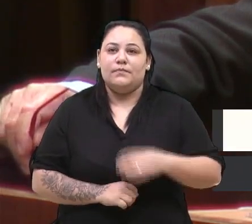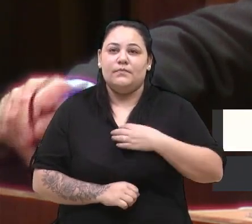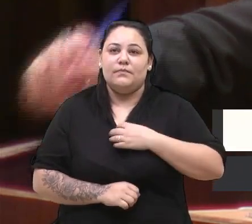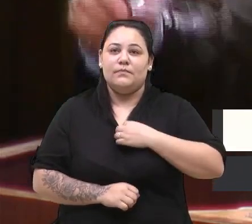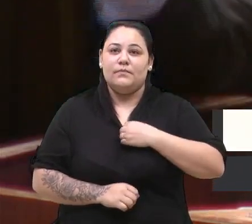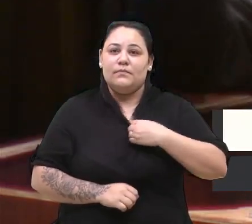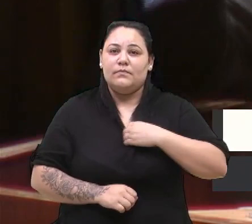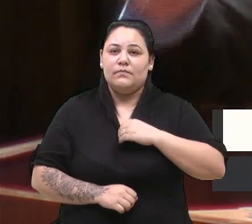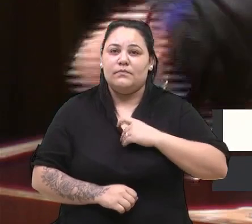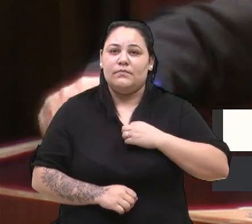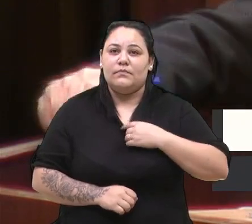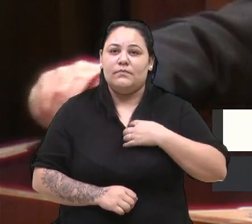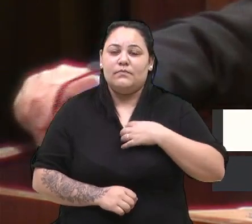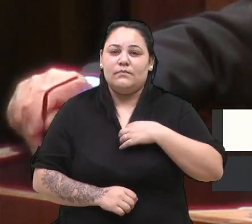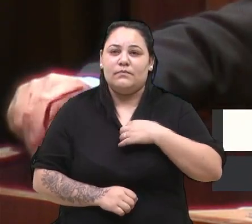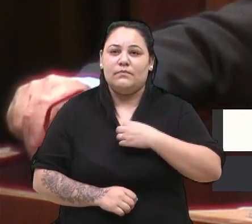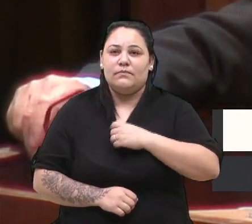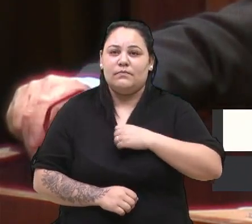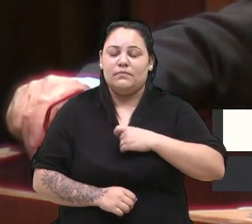Tudo passa.